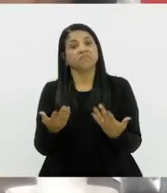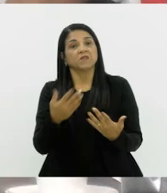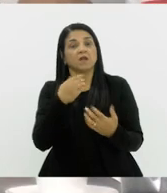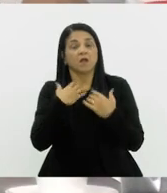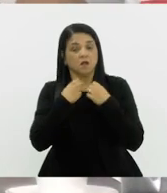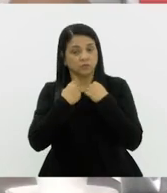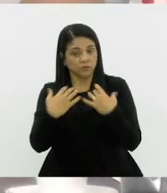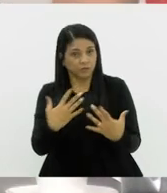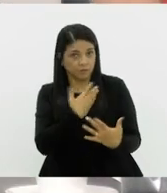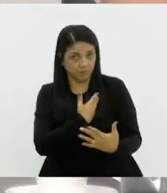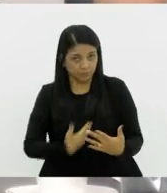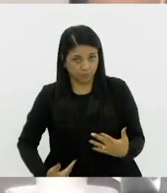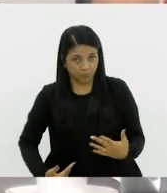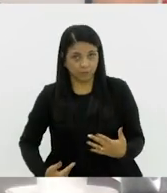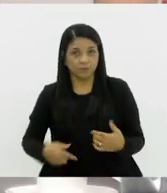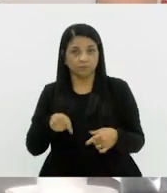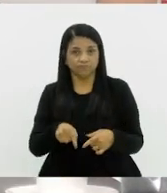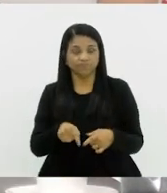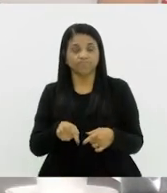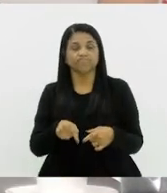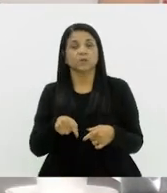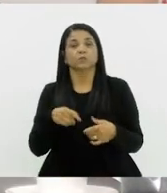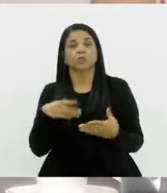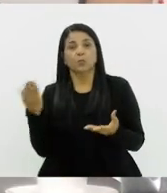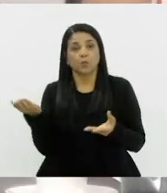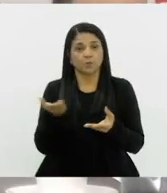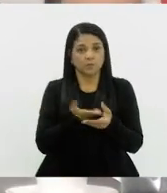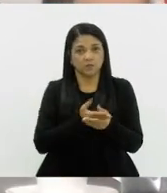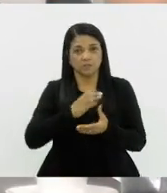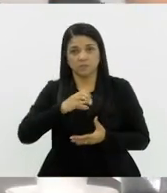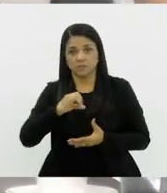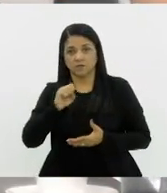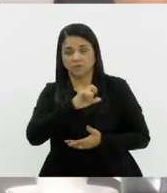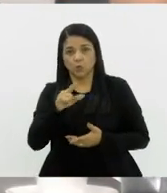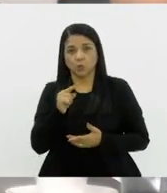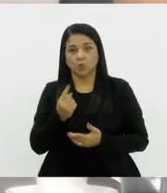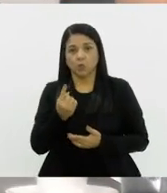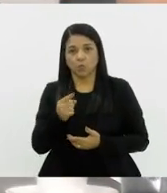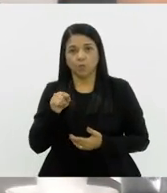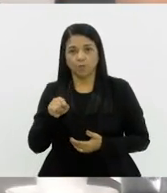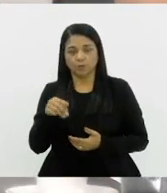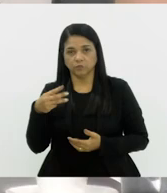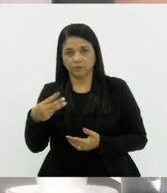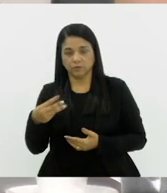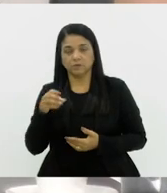está sendo feita no âmbito de um inquérito civil de número